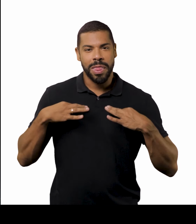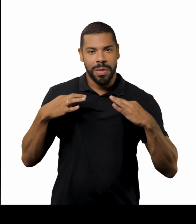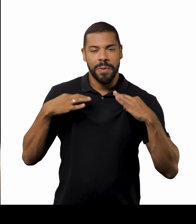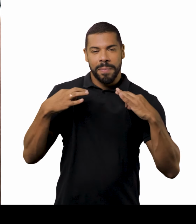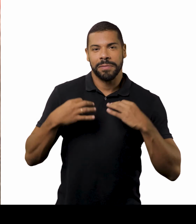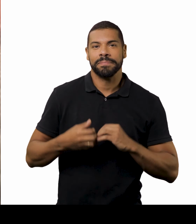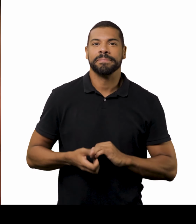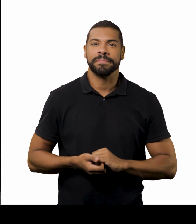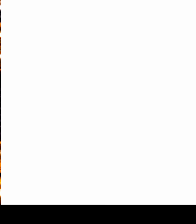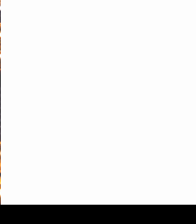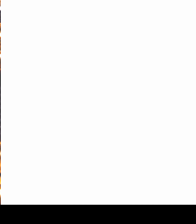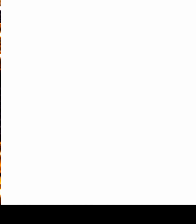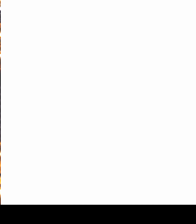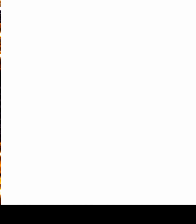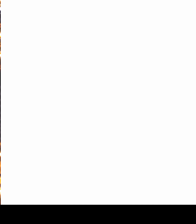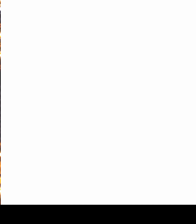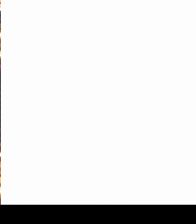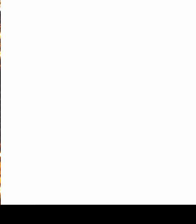roupas.